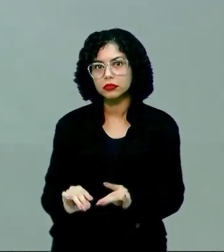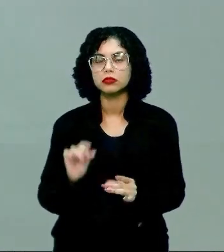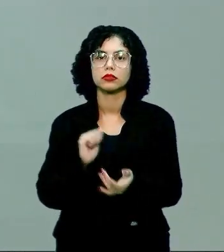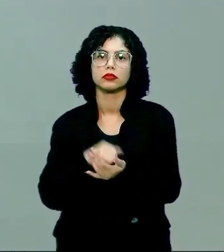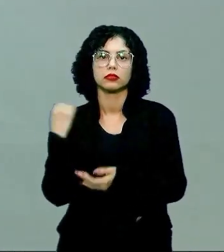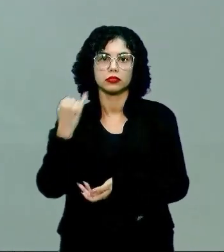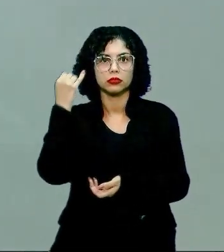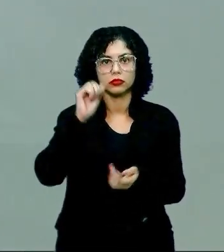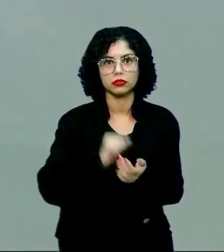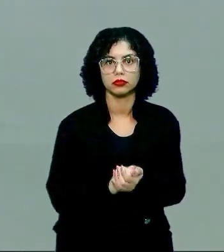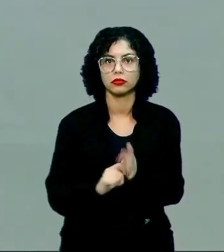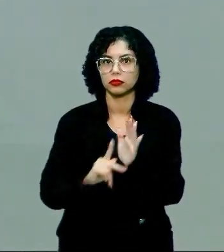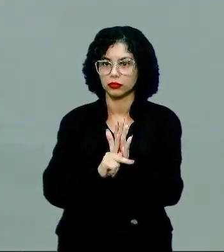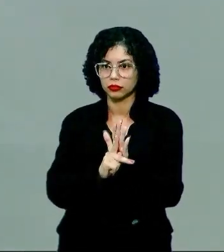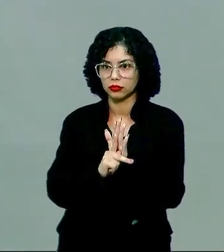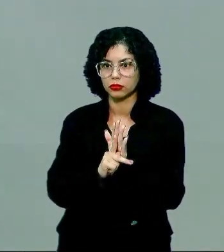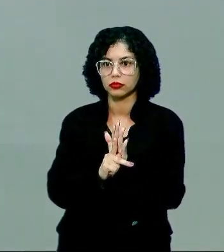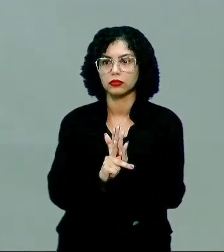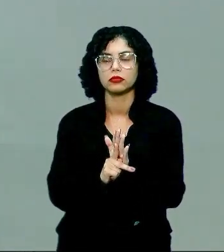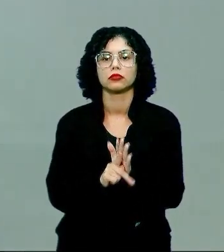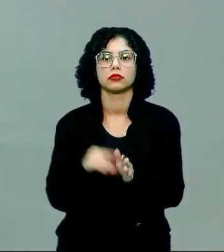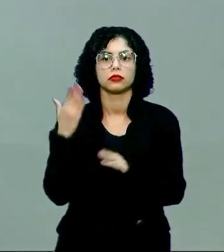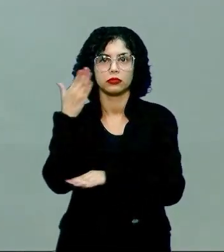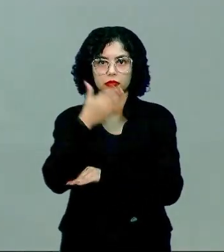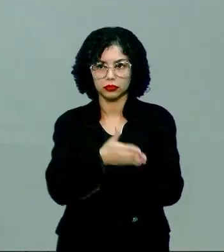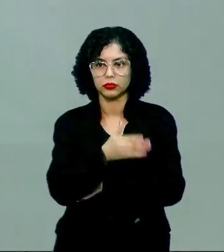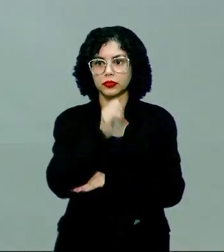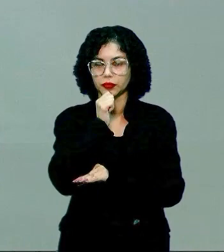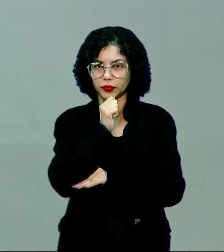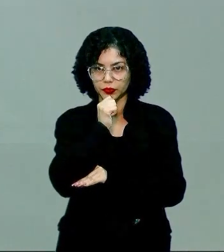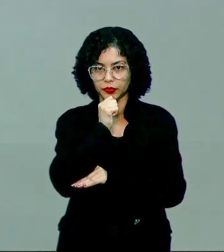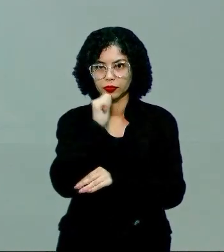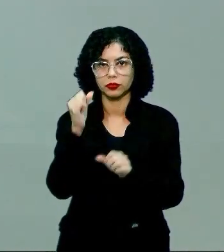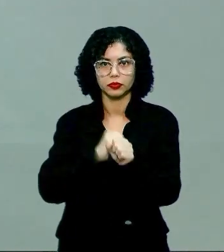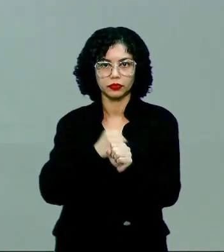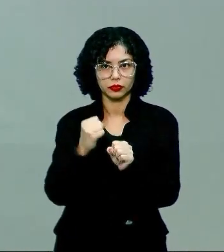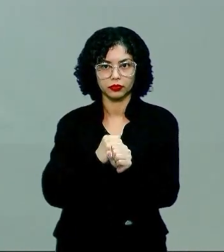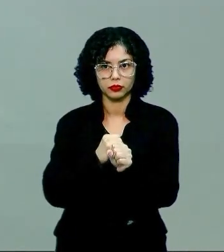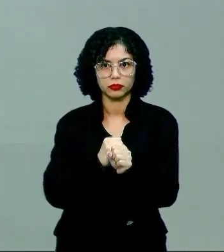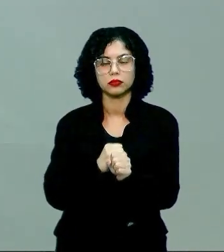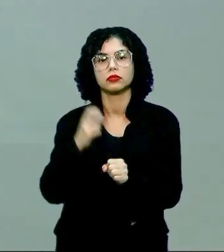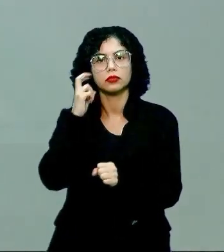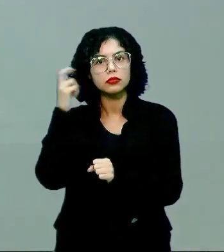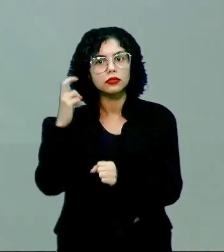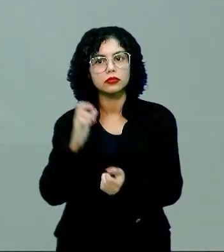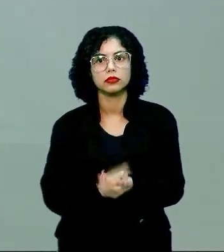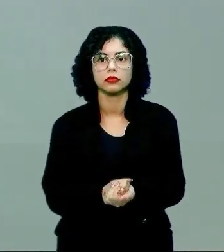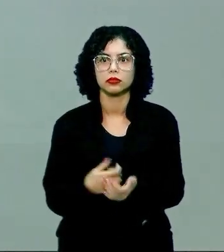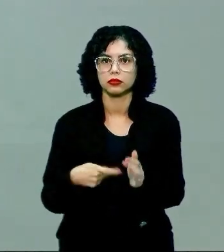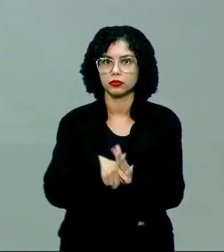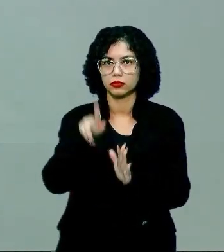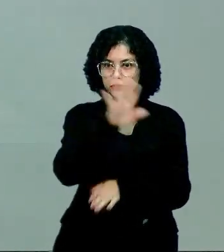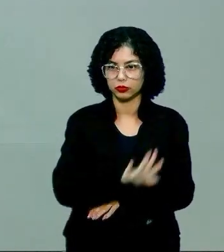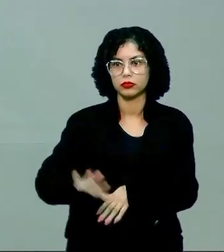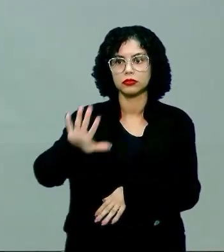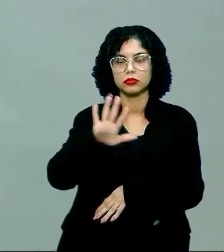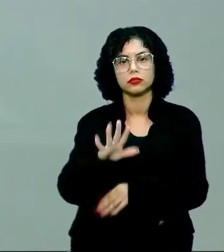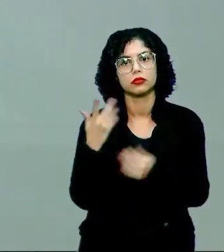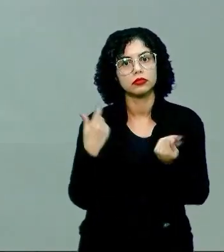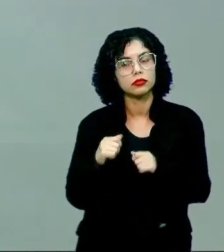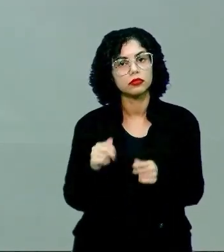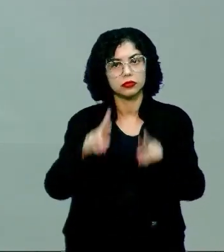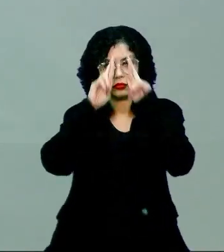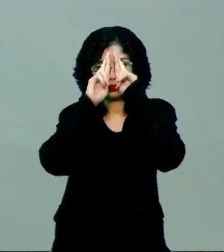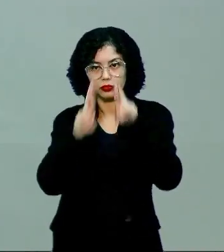são fundamentais são instrumentos indicativos da construção cultural identitária nacional é